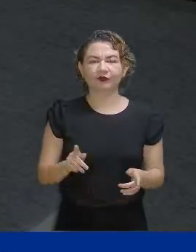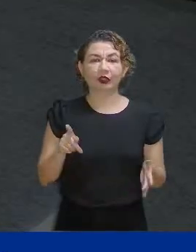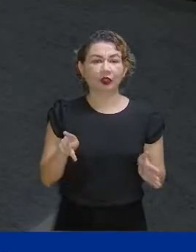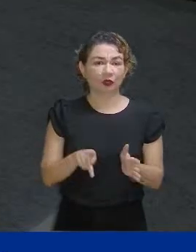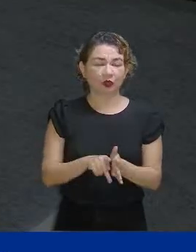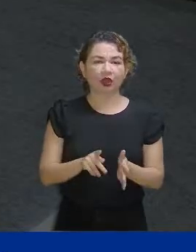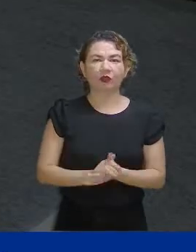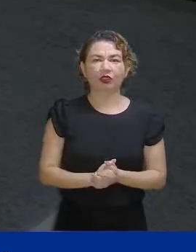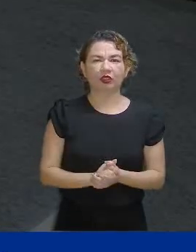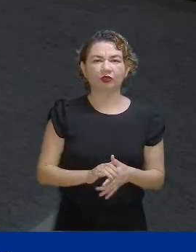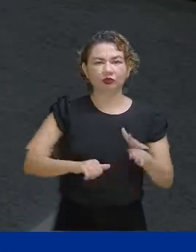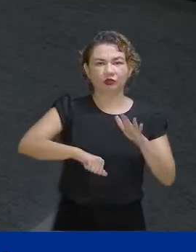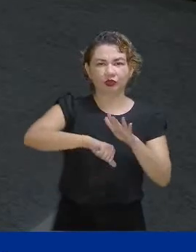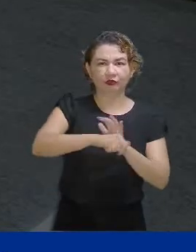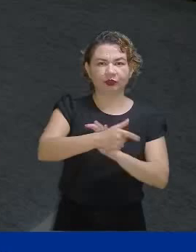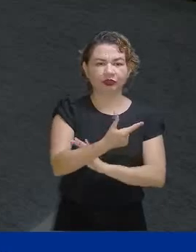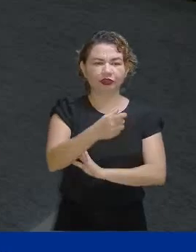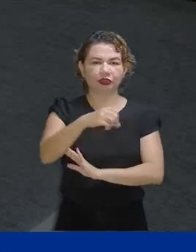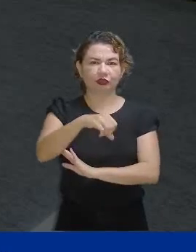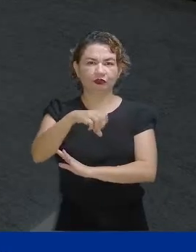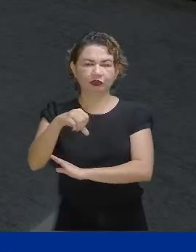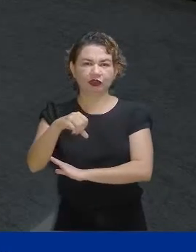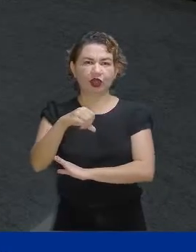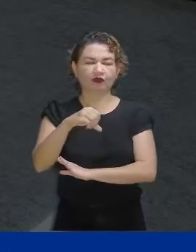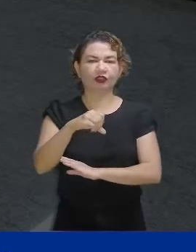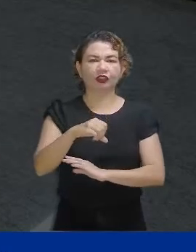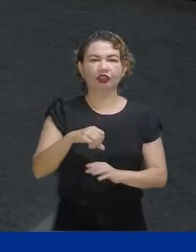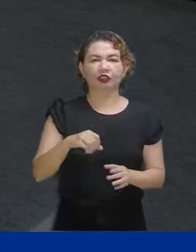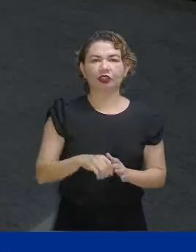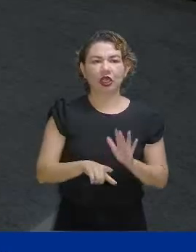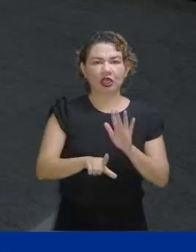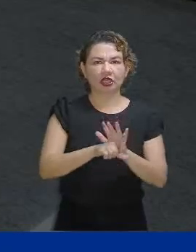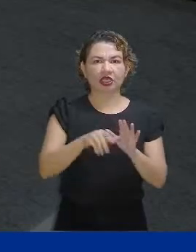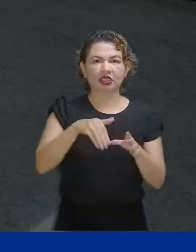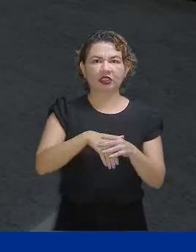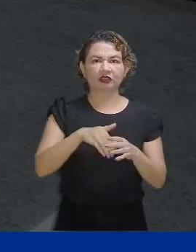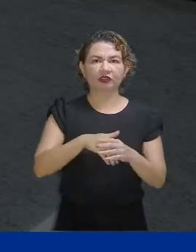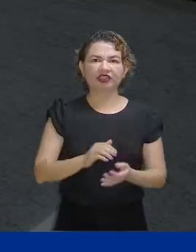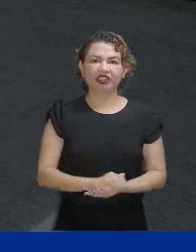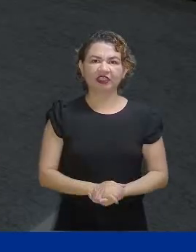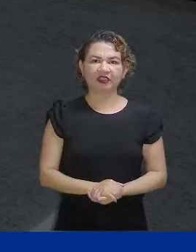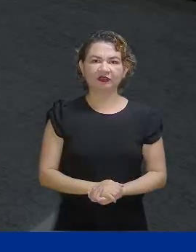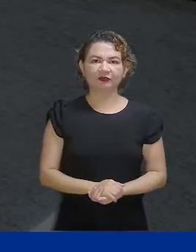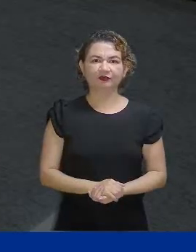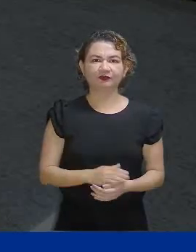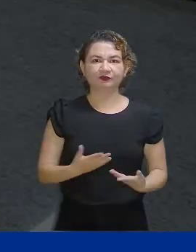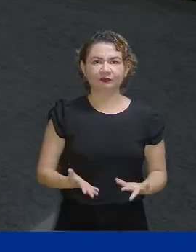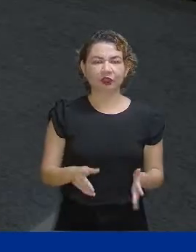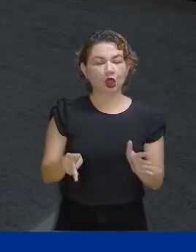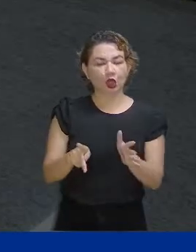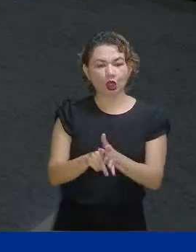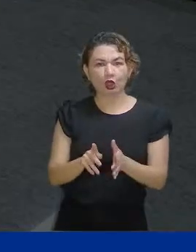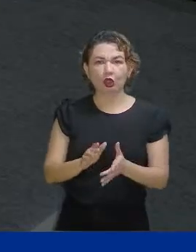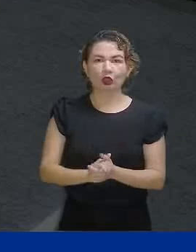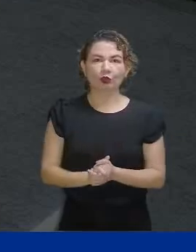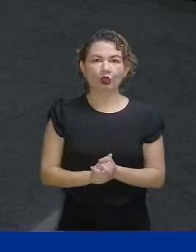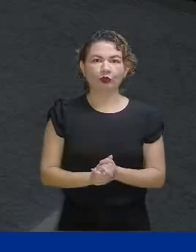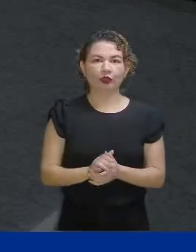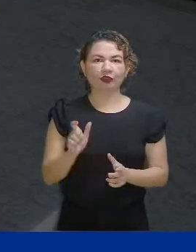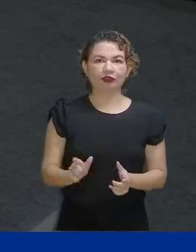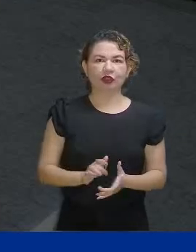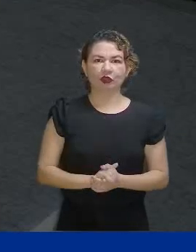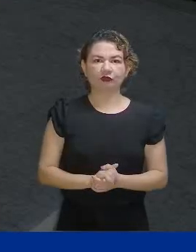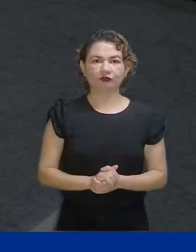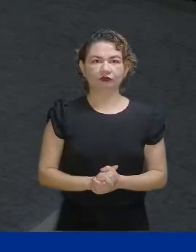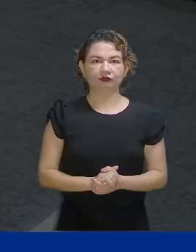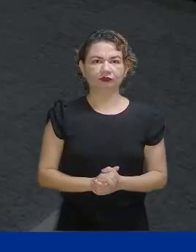delito previsto no artigo 299 do Código Eleitoral, corrupção eleitoral. Na origem, o sentenciante